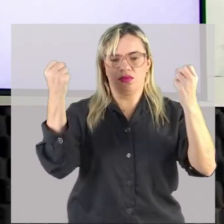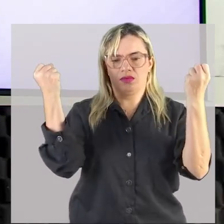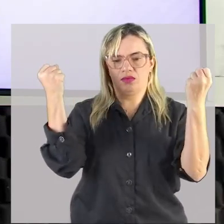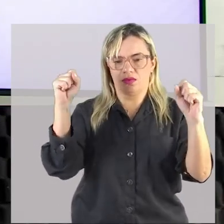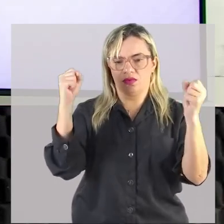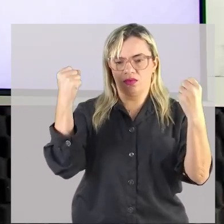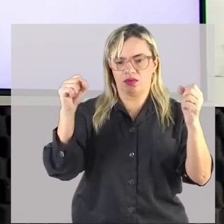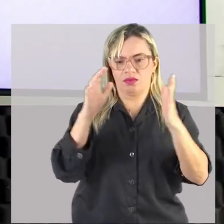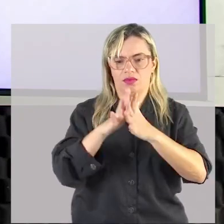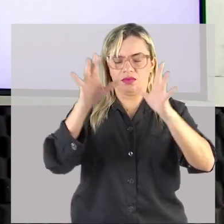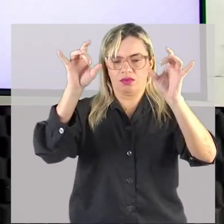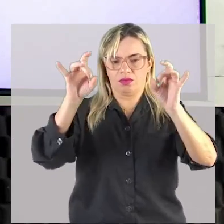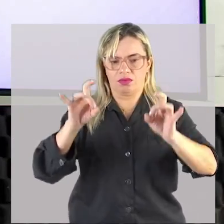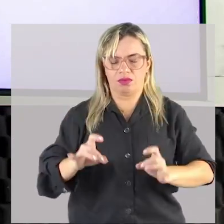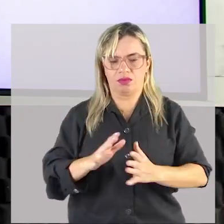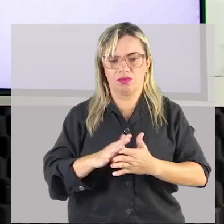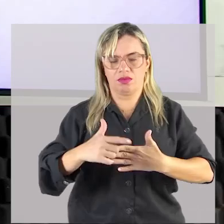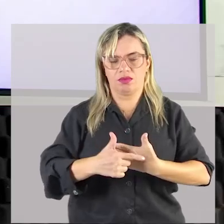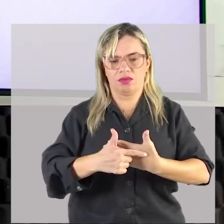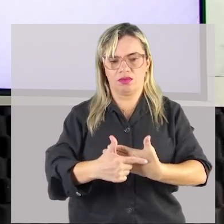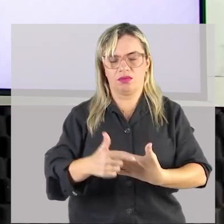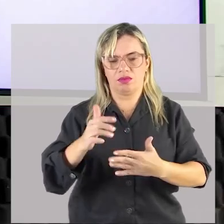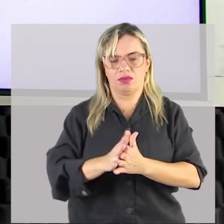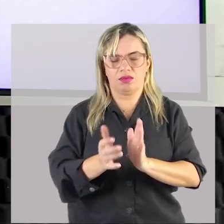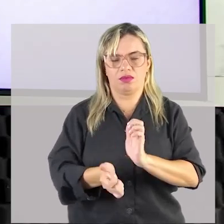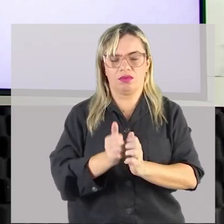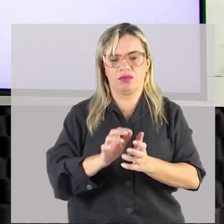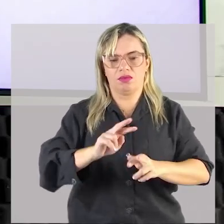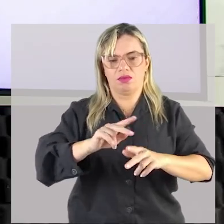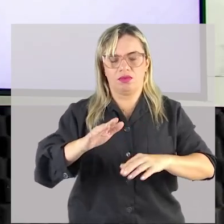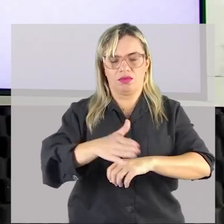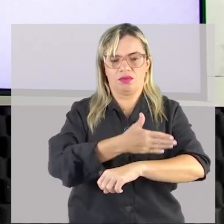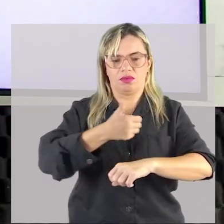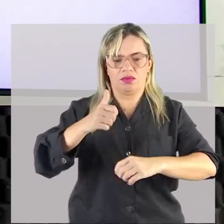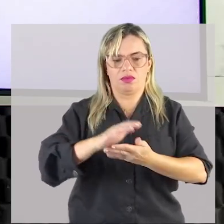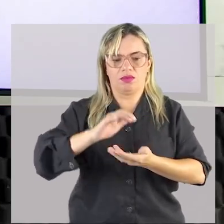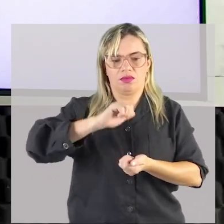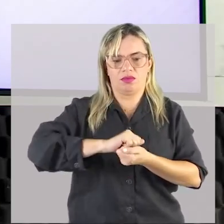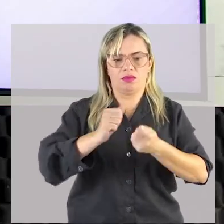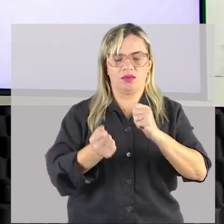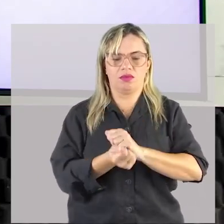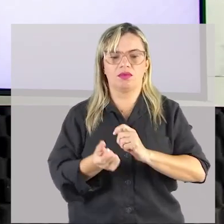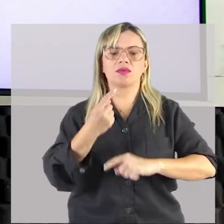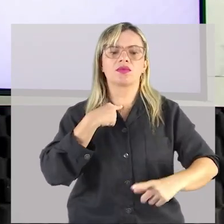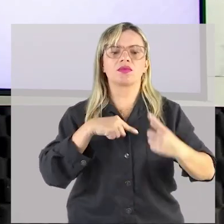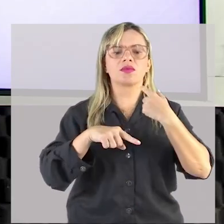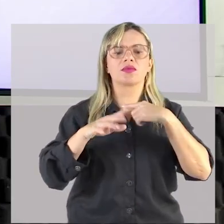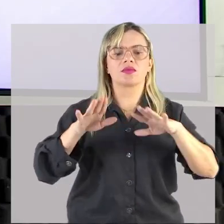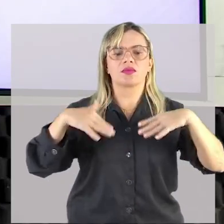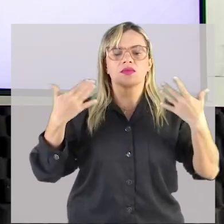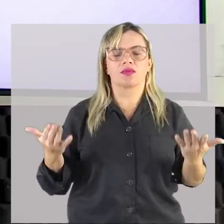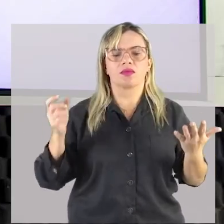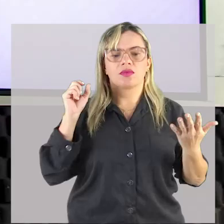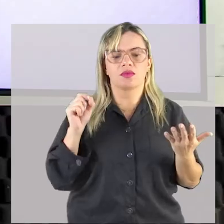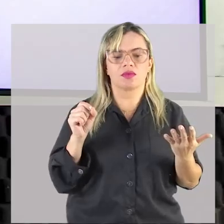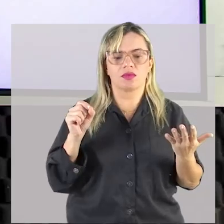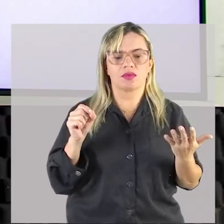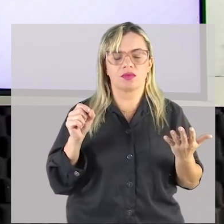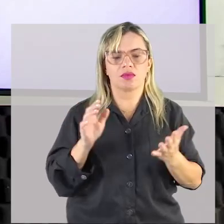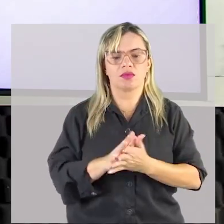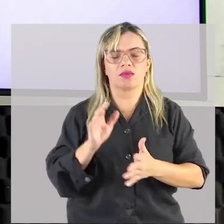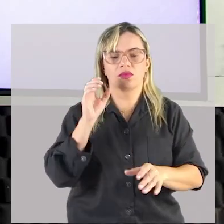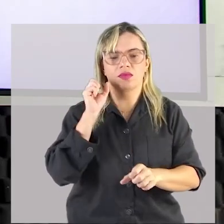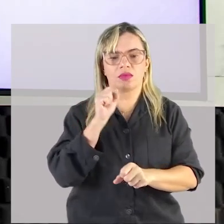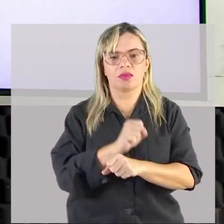físico, especialmente para aquela função, é a que melhor se adequa, né, àquilo que é desejável, tá? Então, a